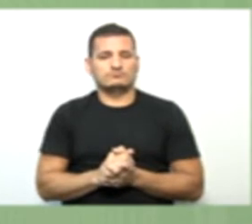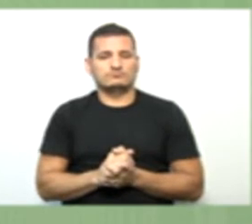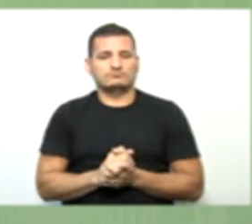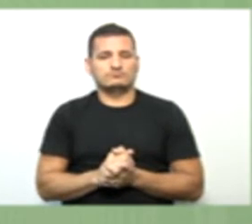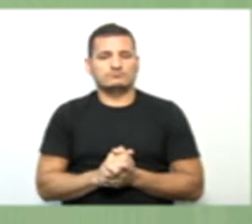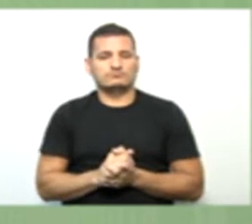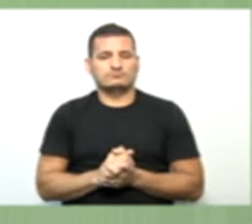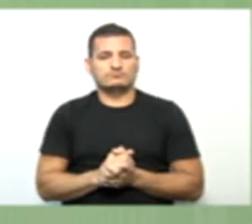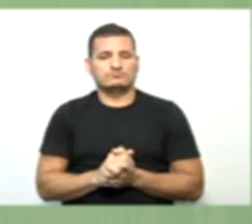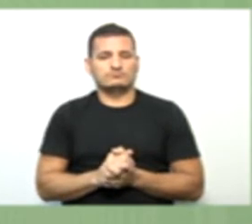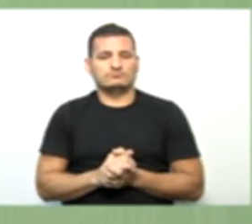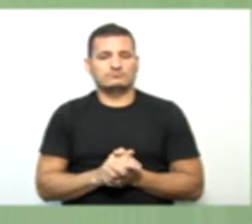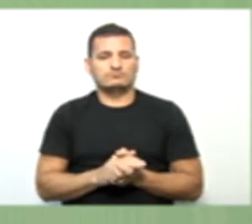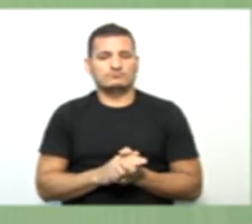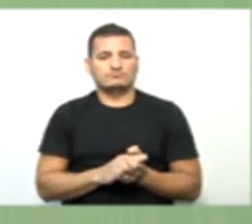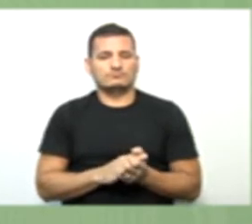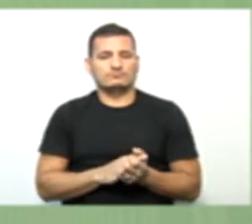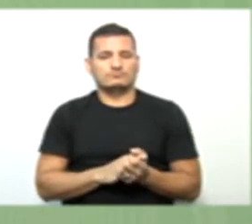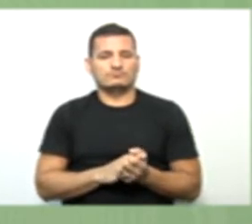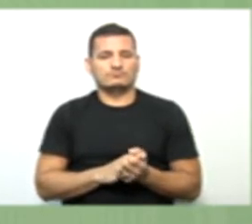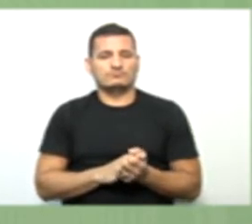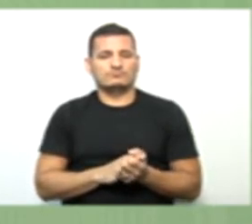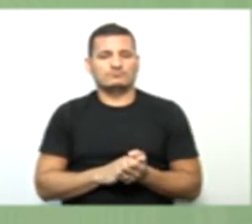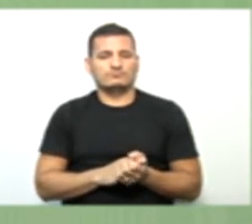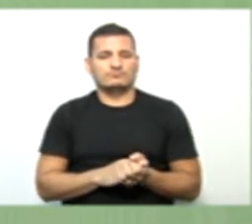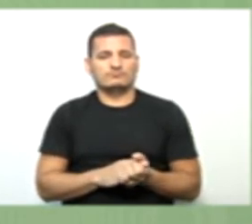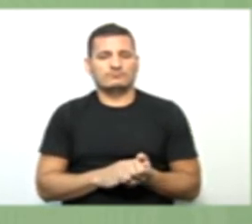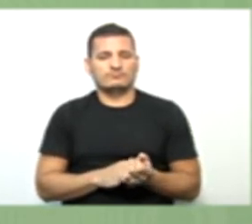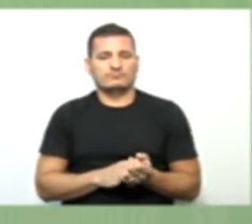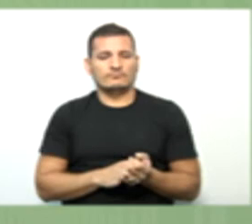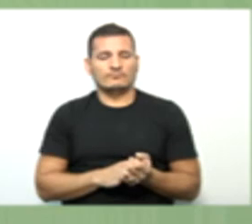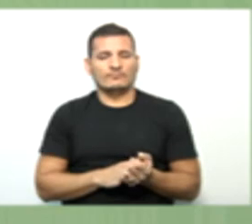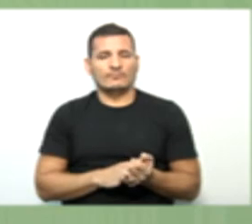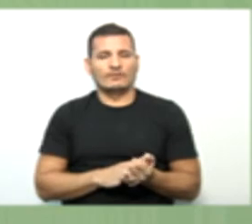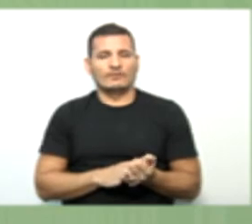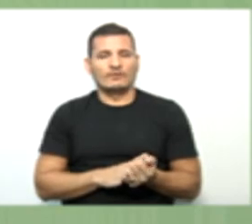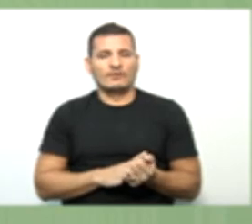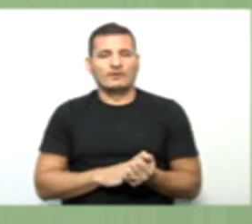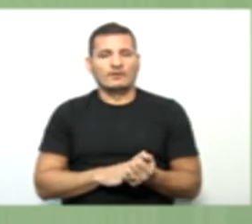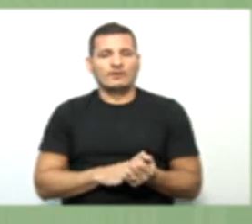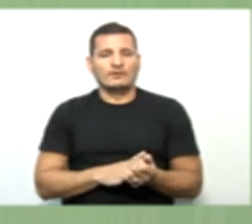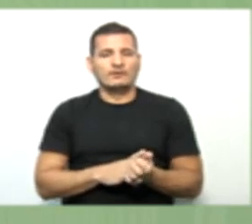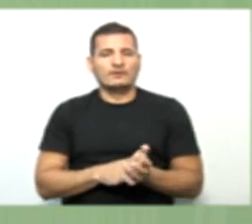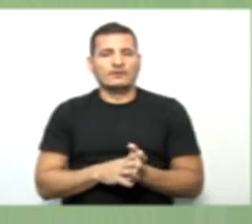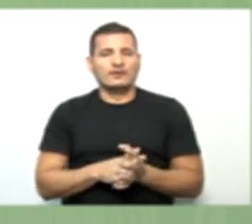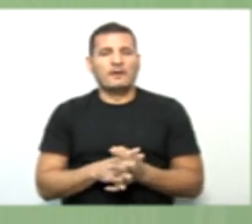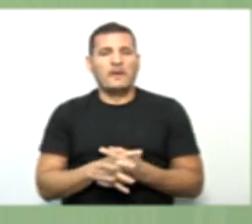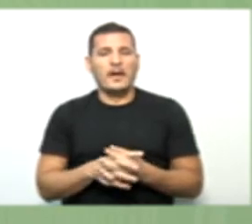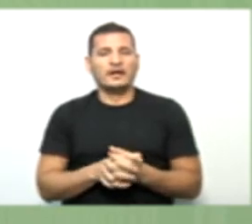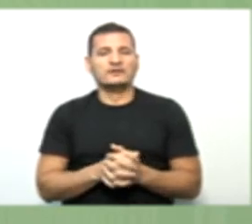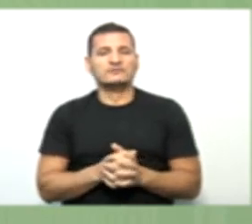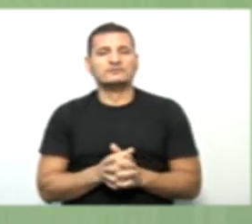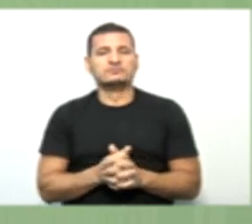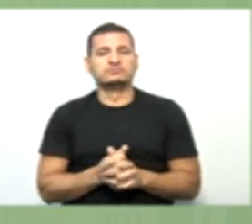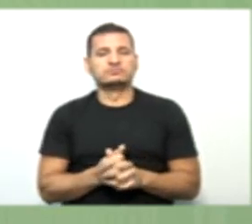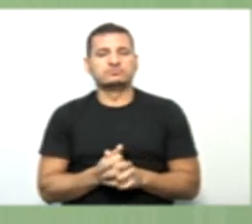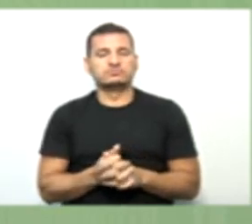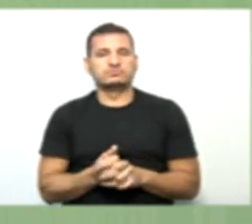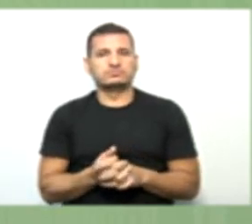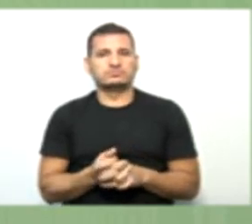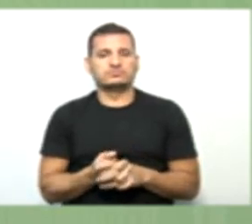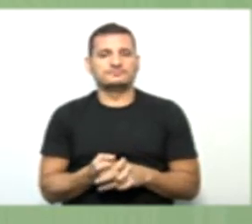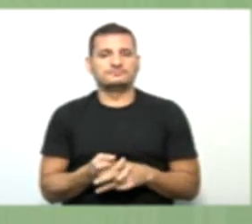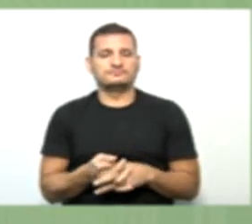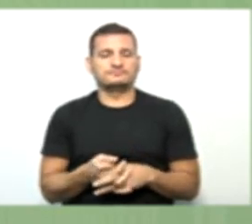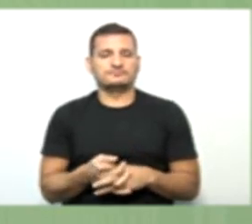no 1, isso aqui ocasionaria erro. Por quê? Porque no 1 só existe dentro de def soma e não pode